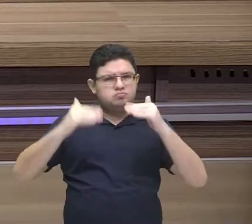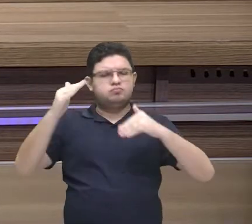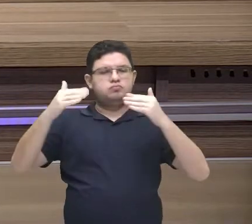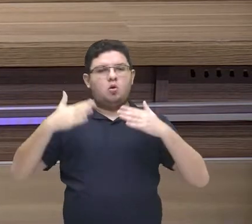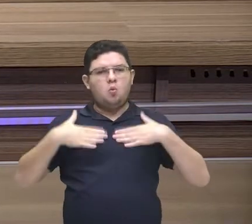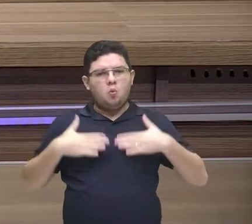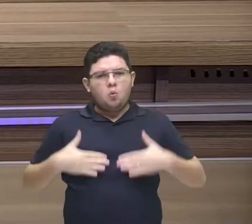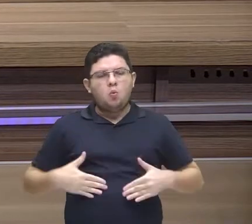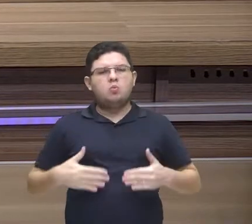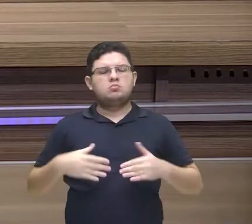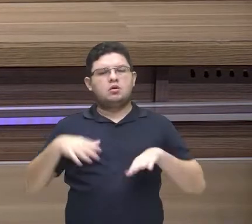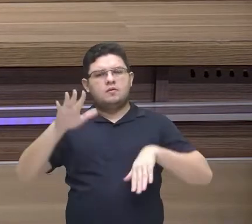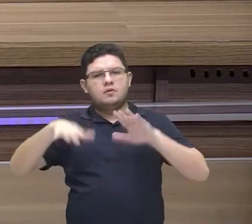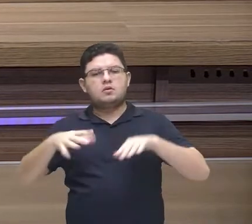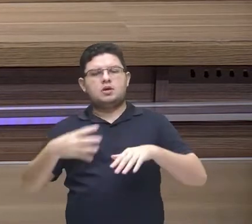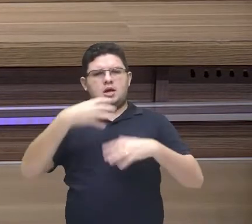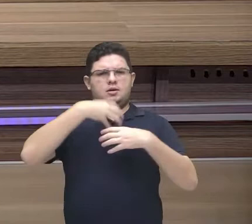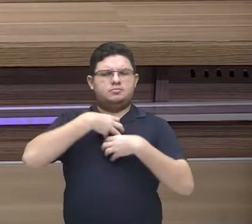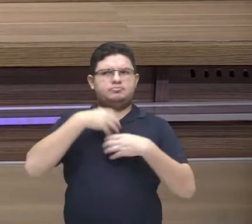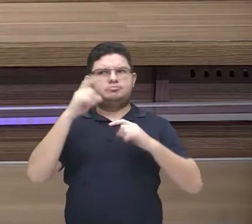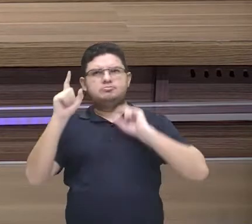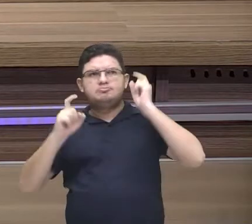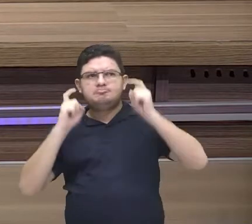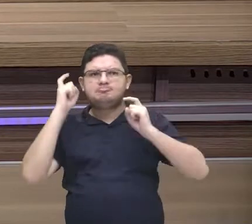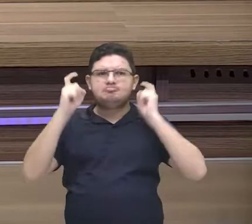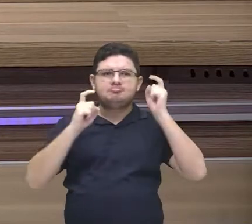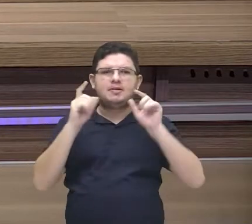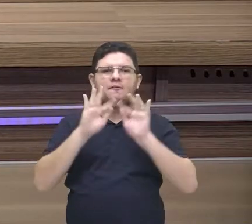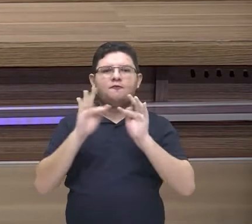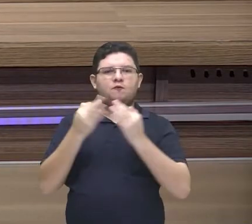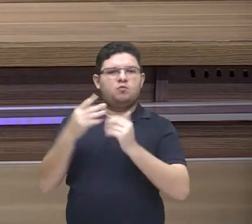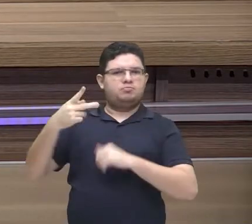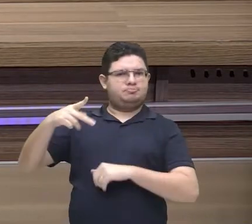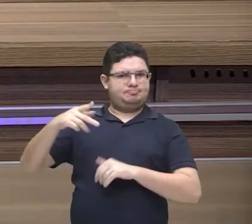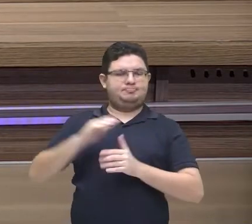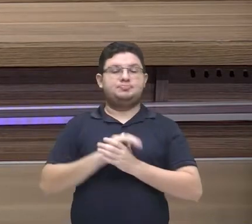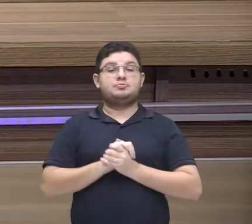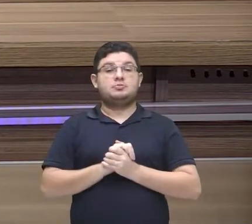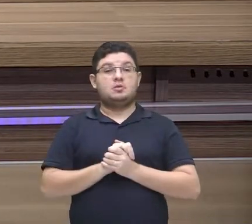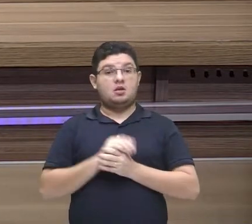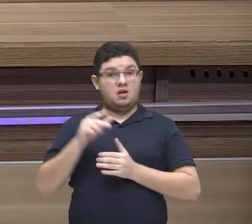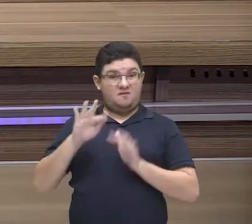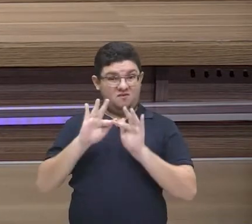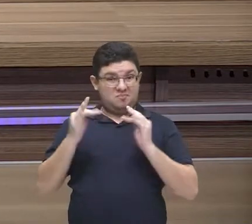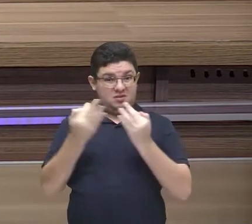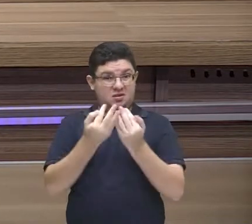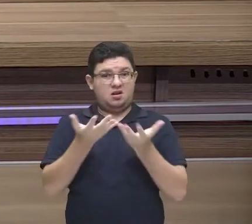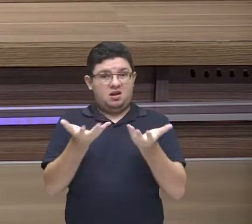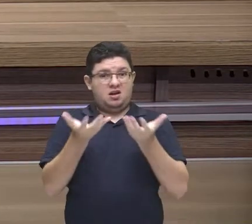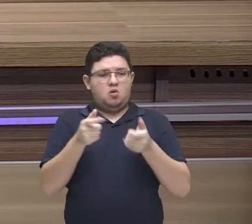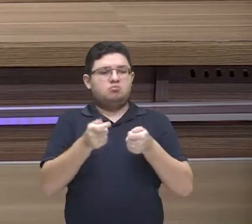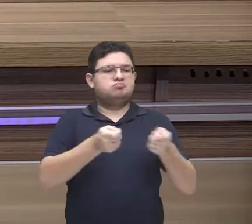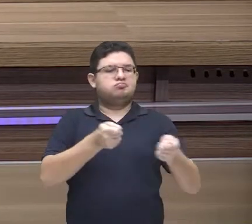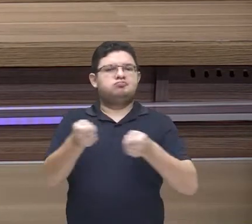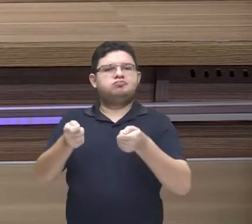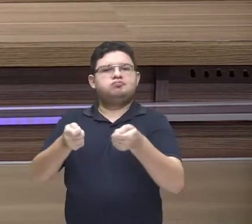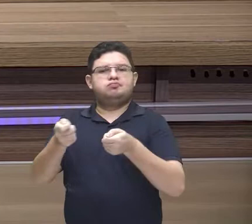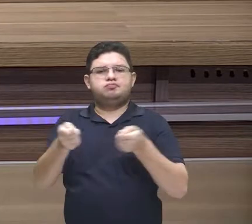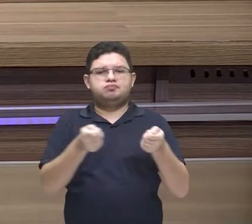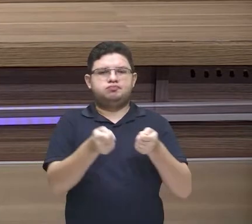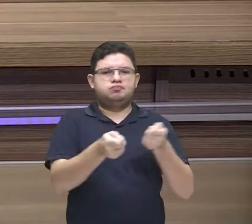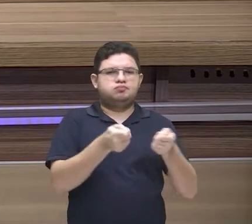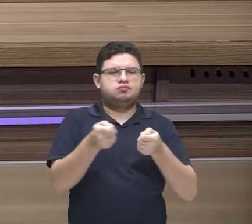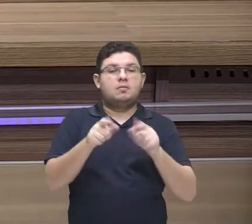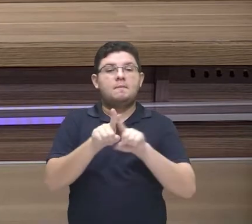uma certa preocupação, uma ansiedade na família. E a família quer resolver, né? Quando na realidade a gente